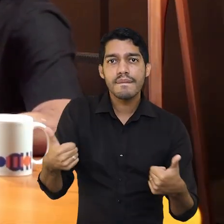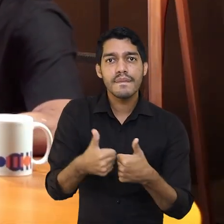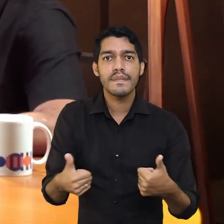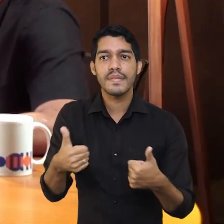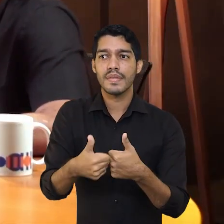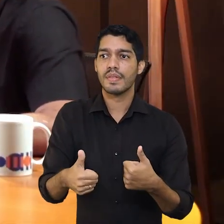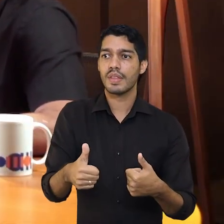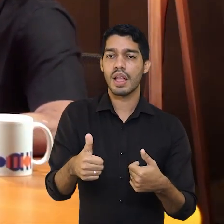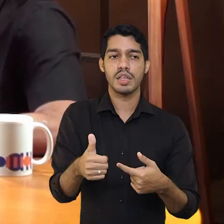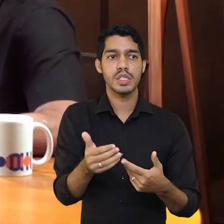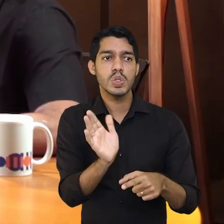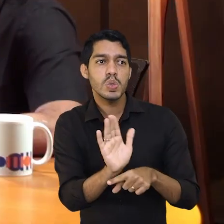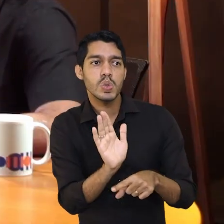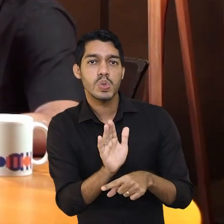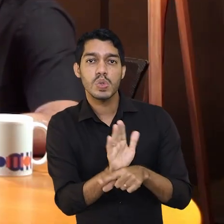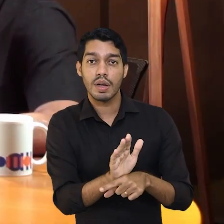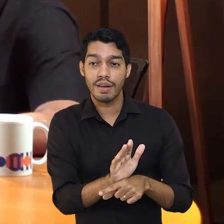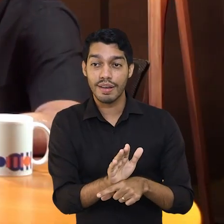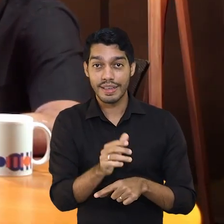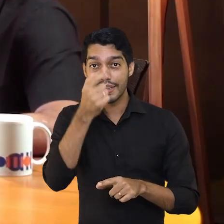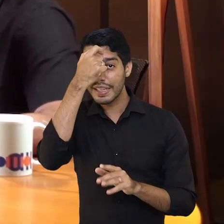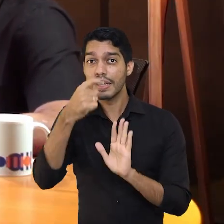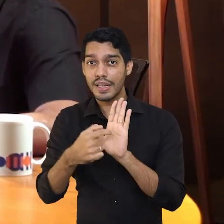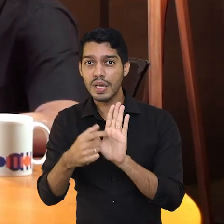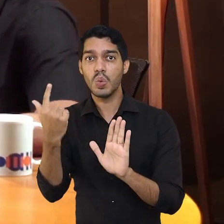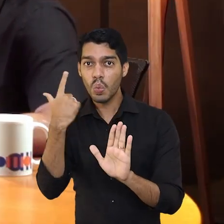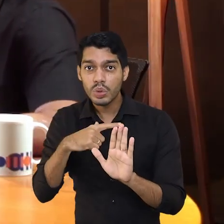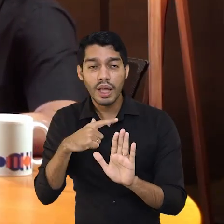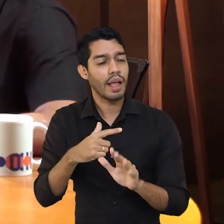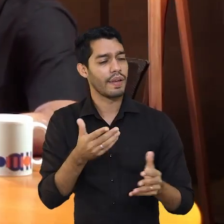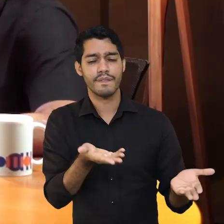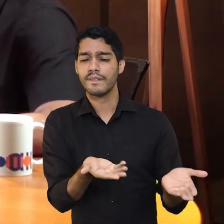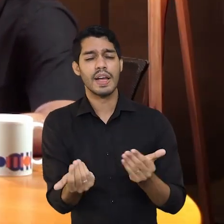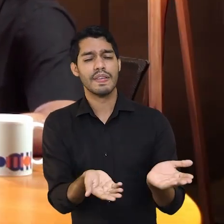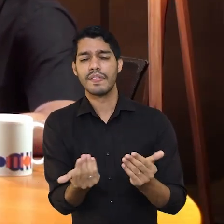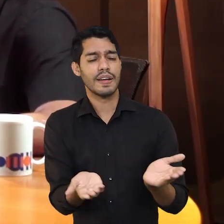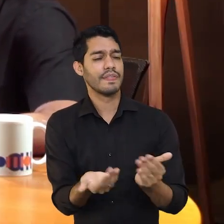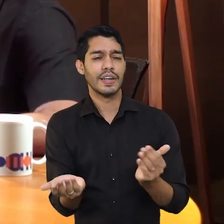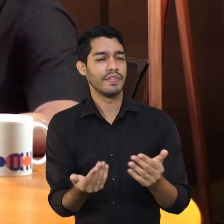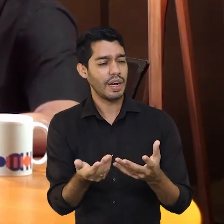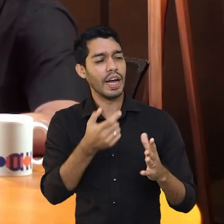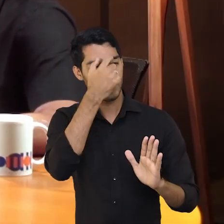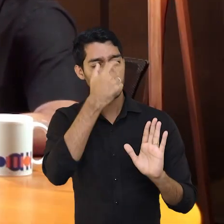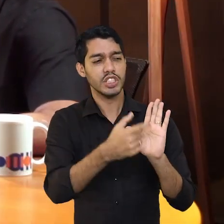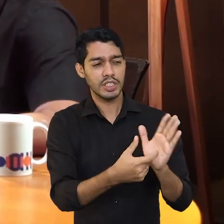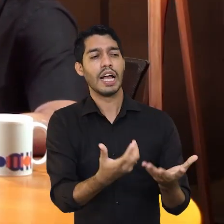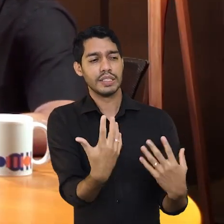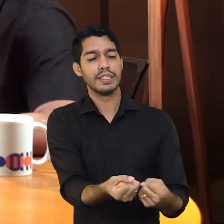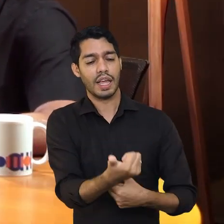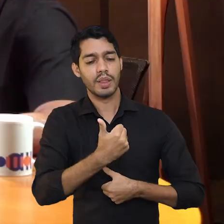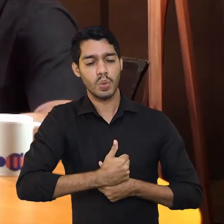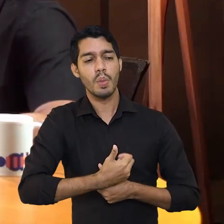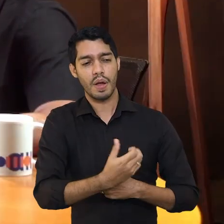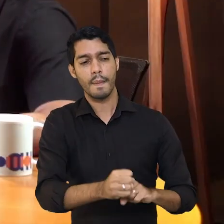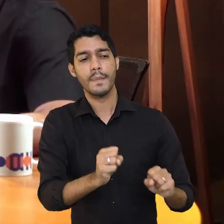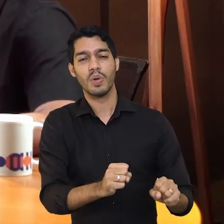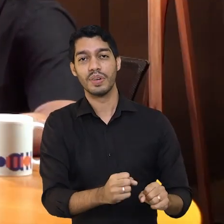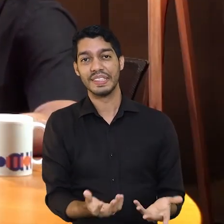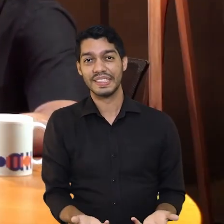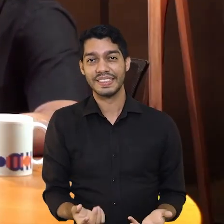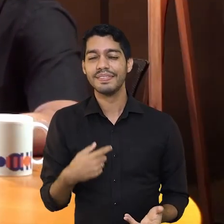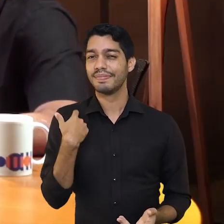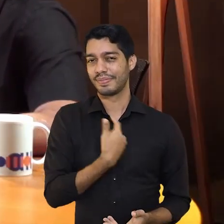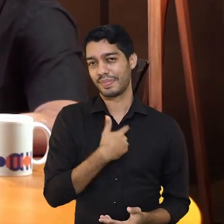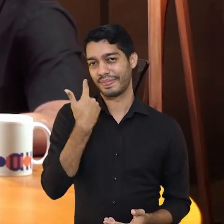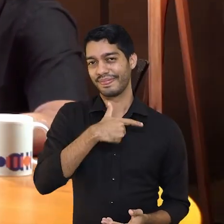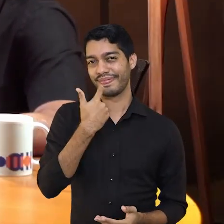o professor conseguir, que essa IA conseguir mediar um conflito entre alunos, levar esses alunos de um ponto de aprendizado a